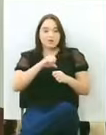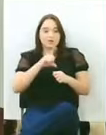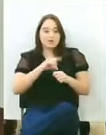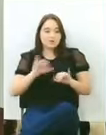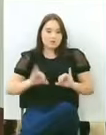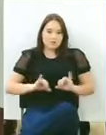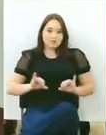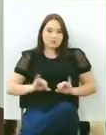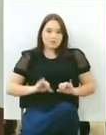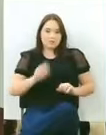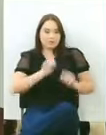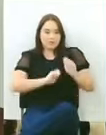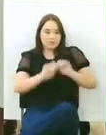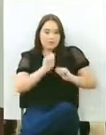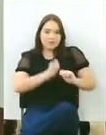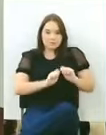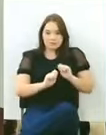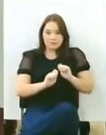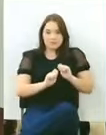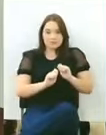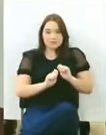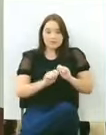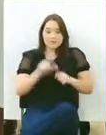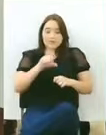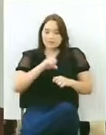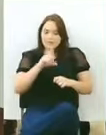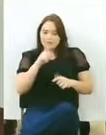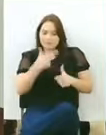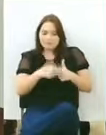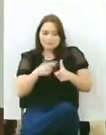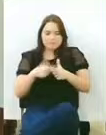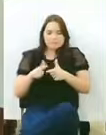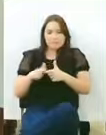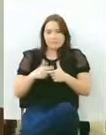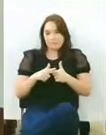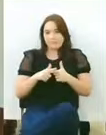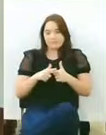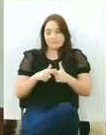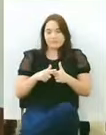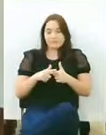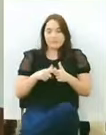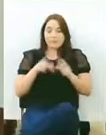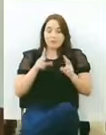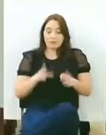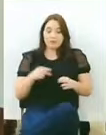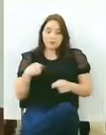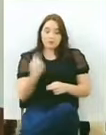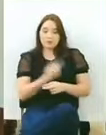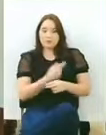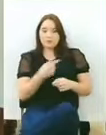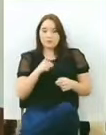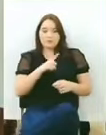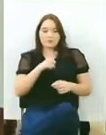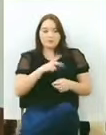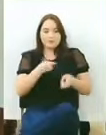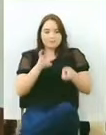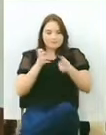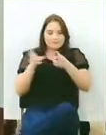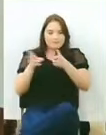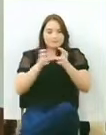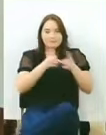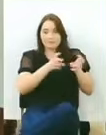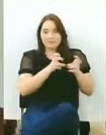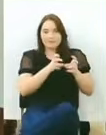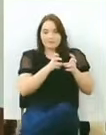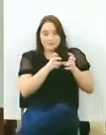lidar com sofrimento, angústia, aflição, ansiedade, como nós